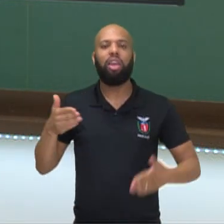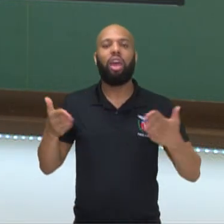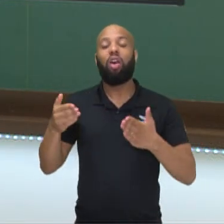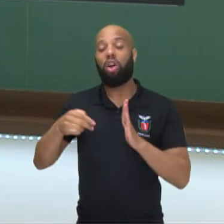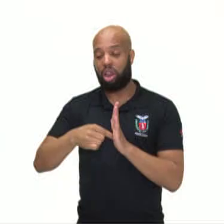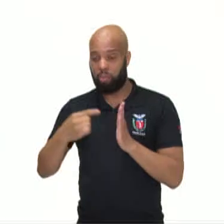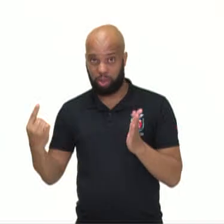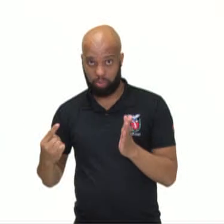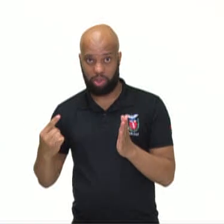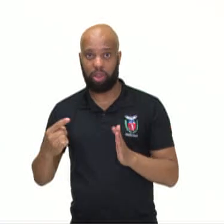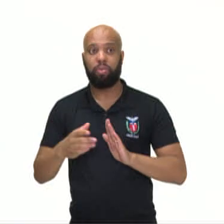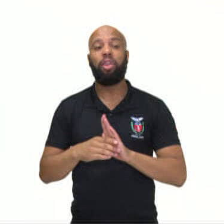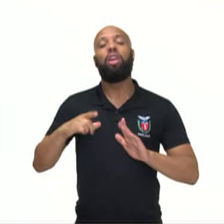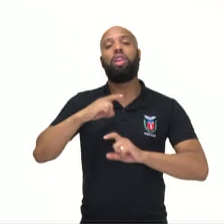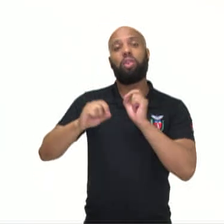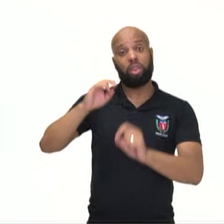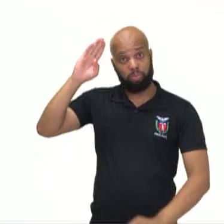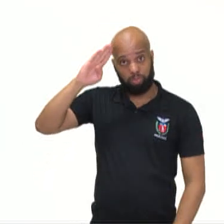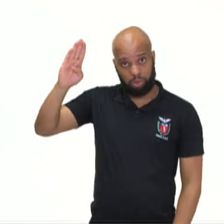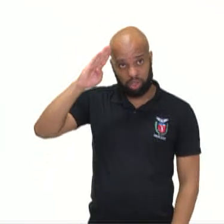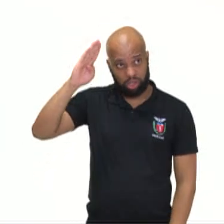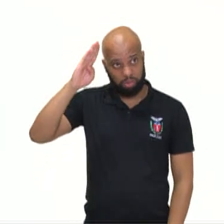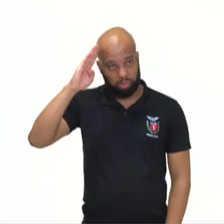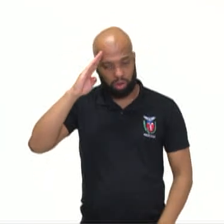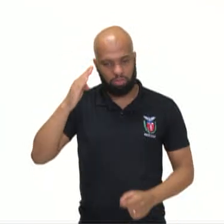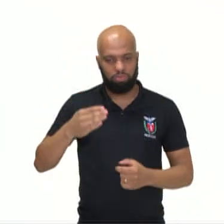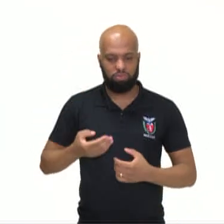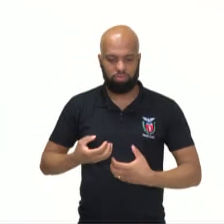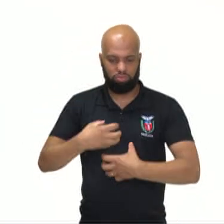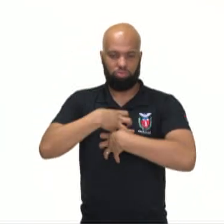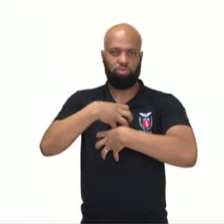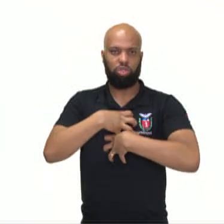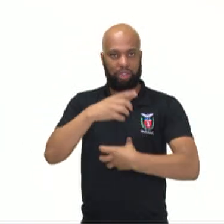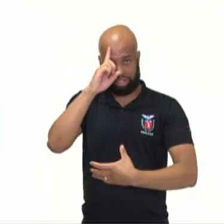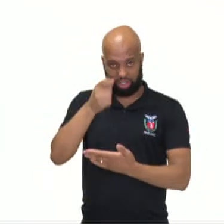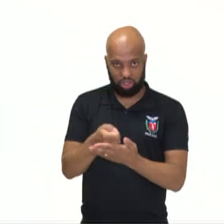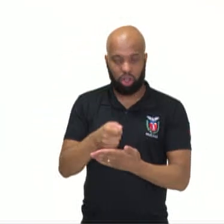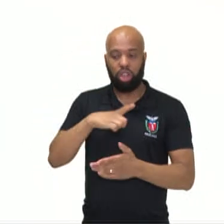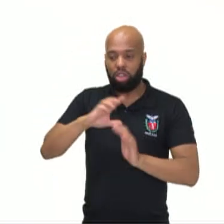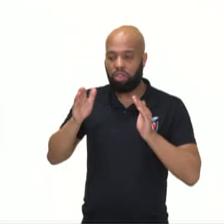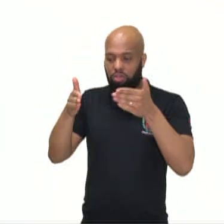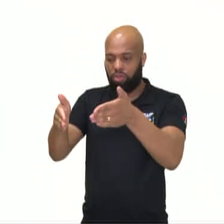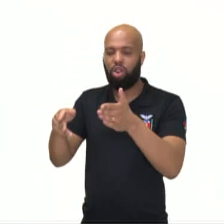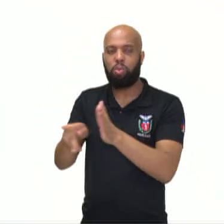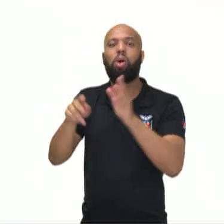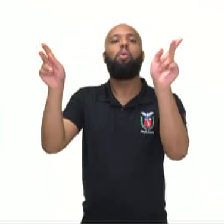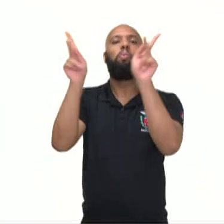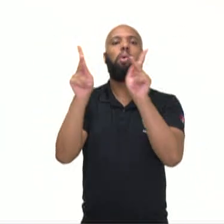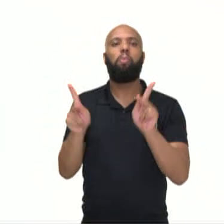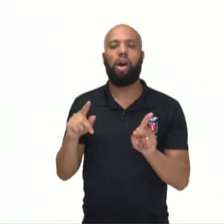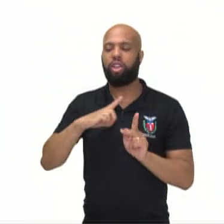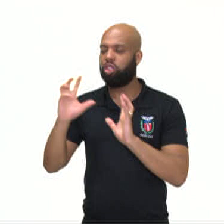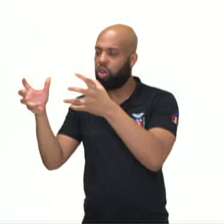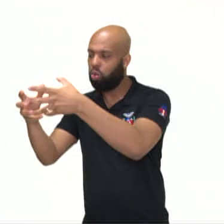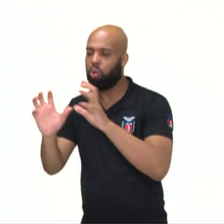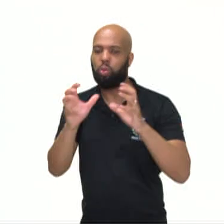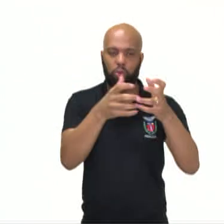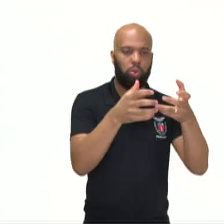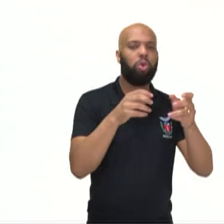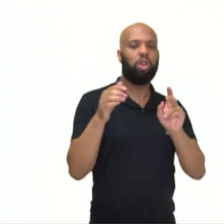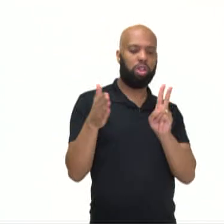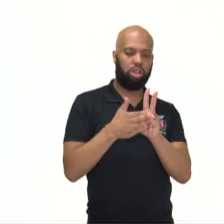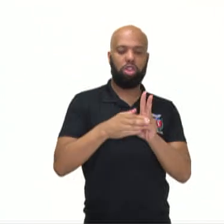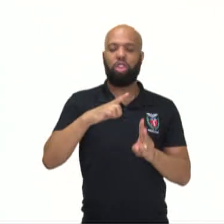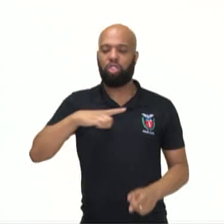leiga. As suas principais iniciativas, desde a criação, estiveram voltadas para a pacificação de grupos indígenas